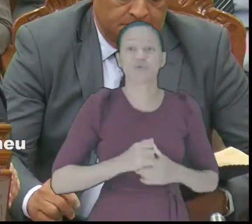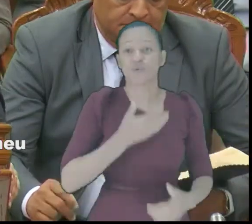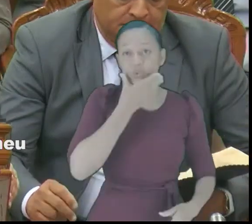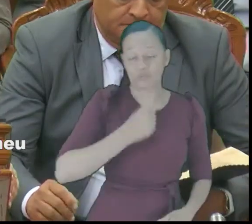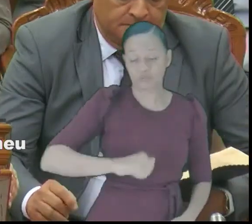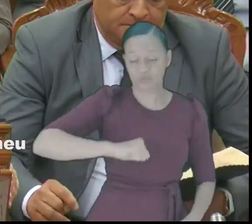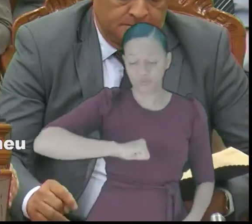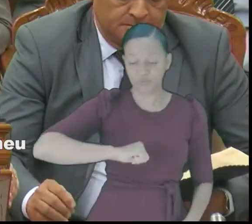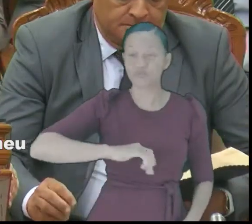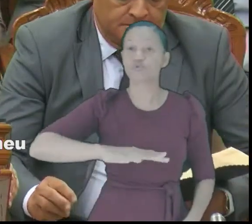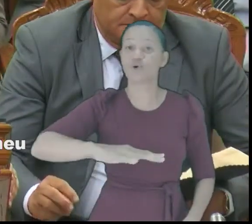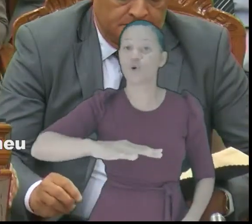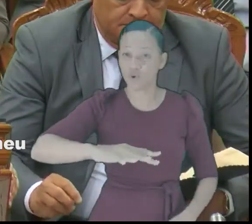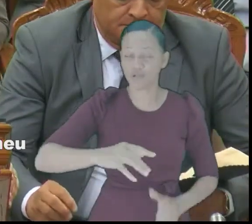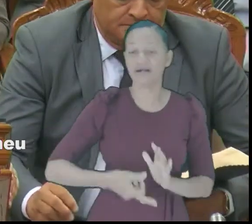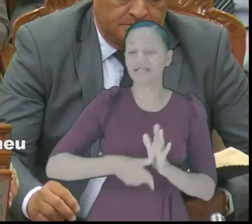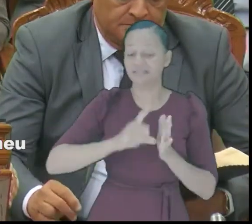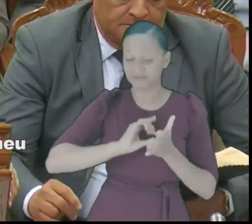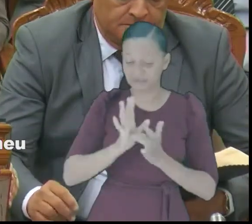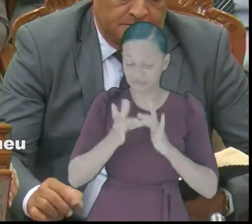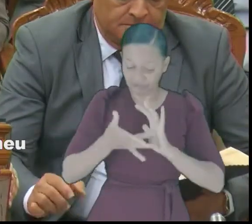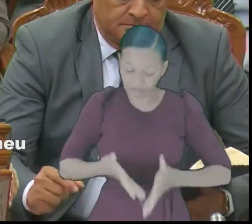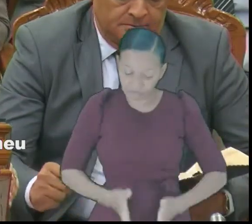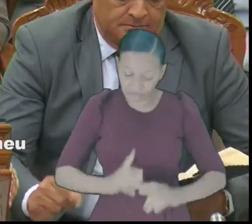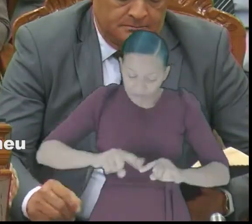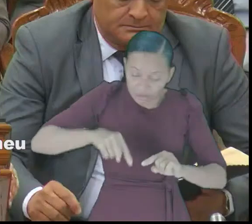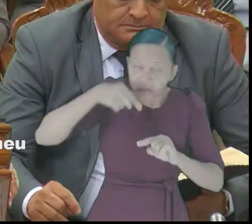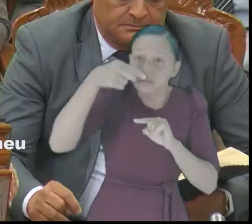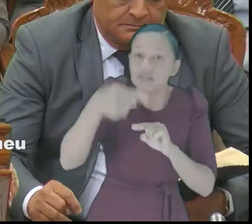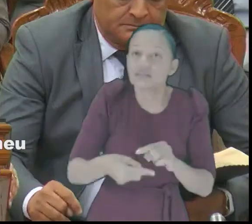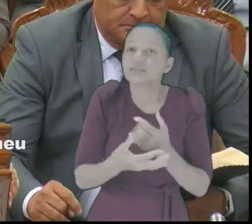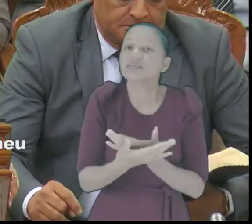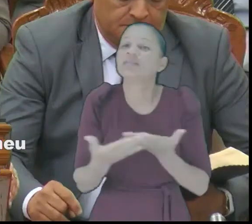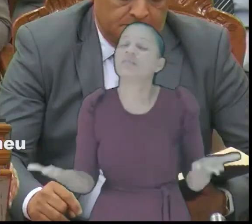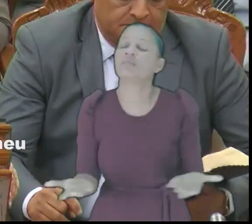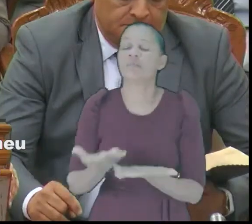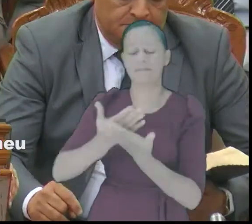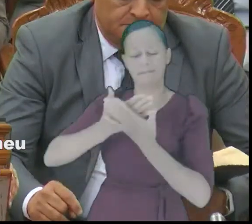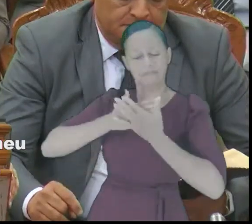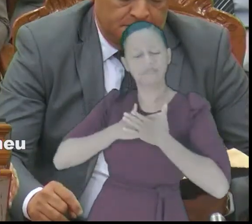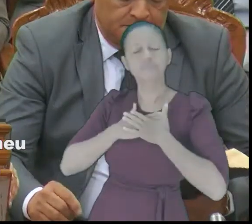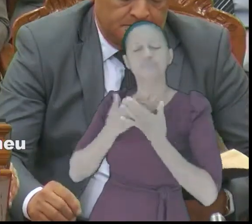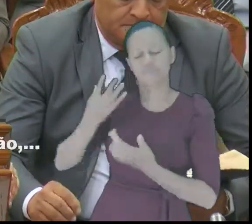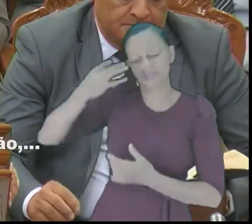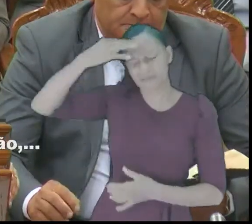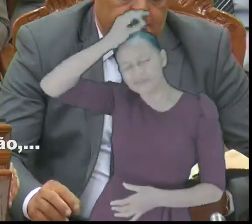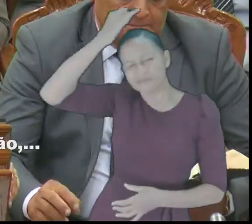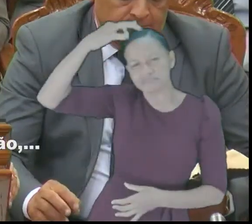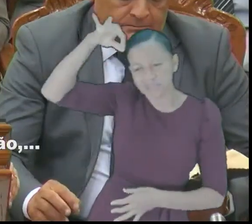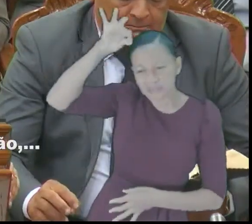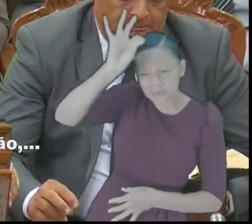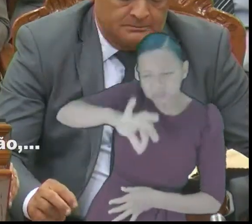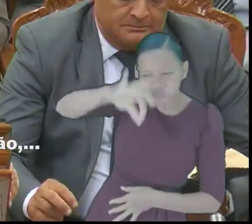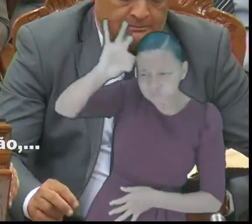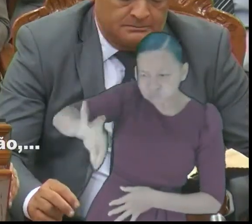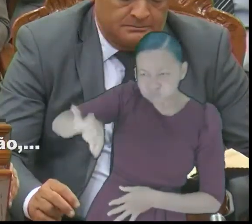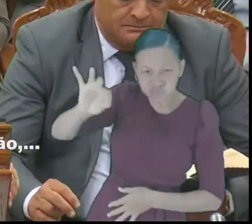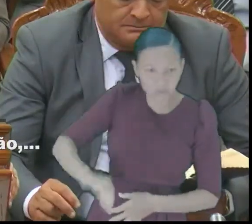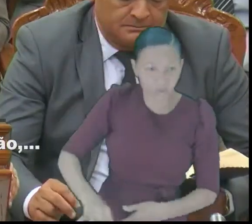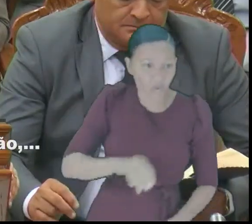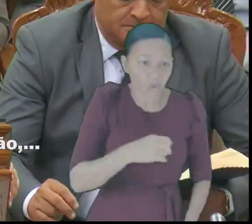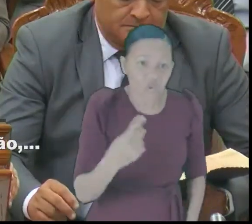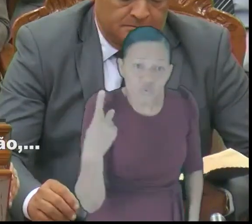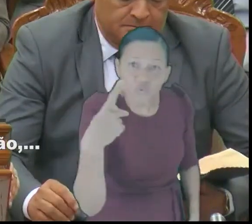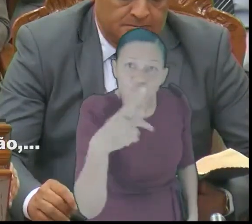Cristo. E há de ser que depois derramarei o meu espírito sobre toda a carne. Vossos filhos